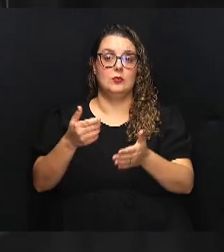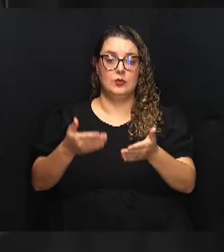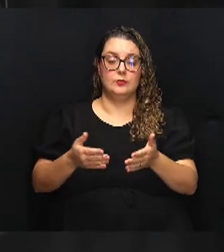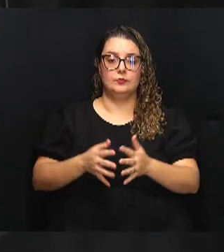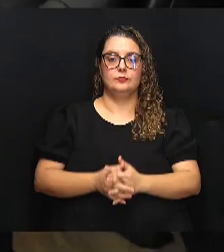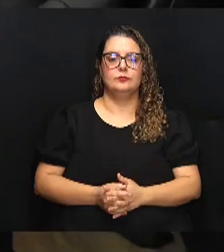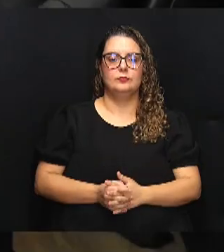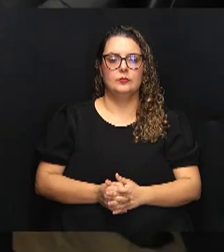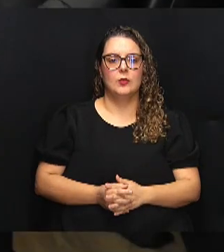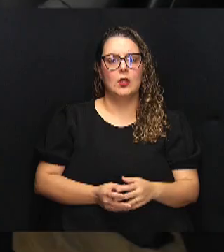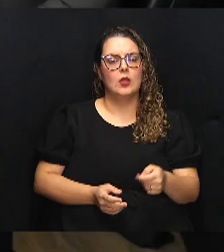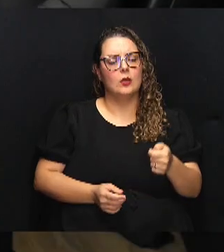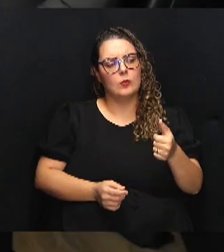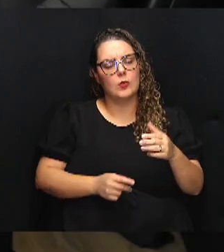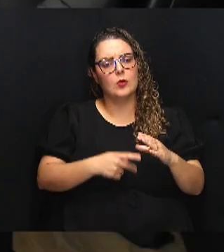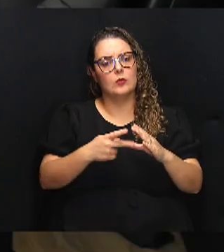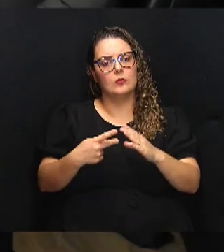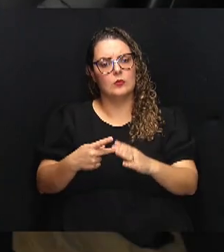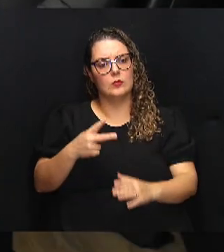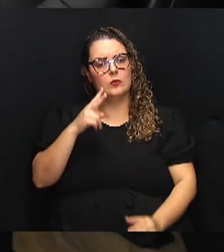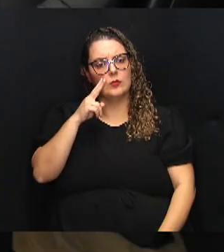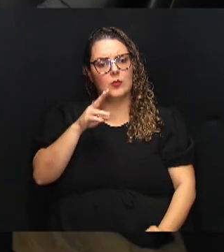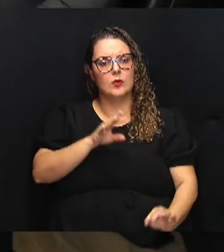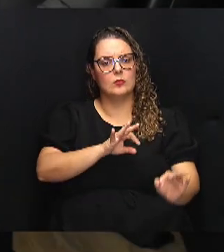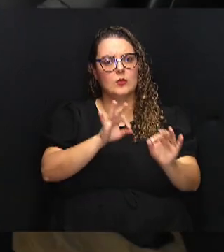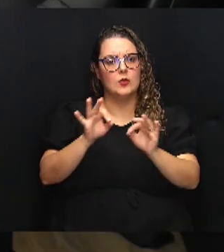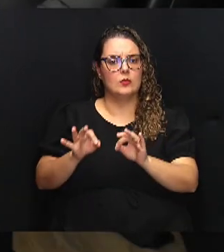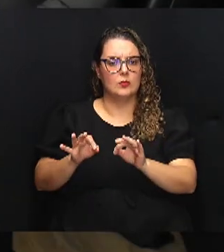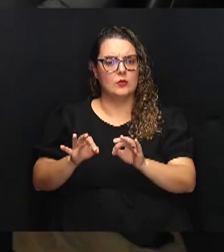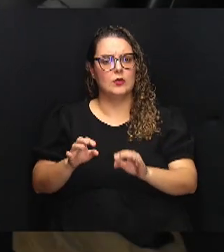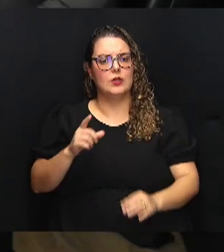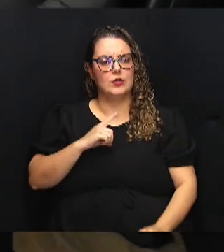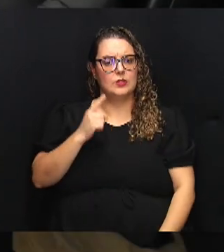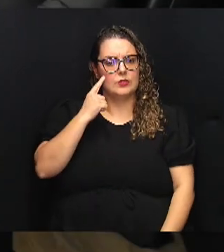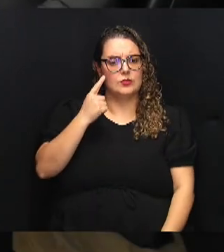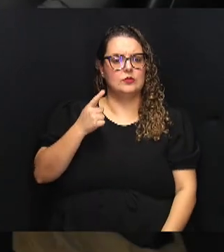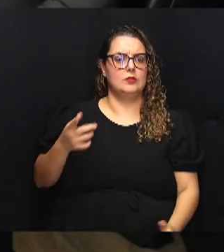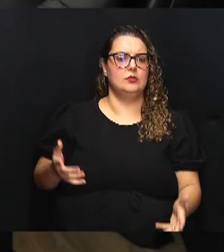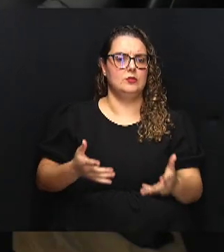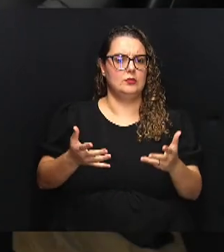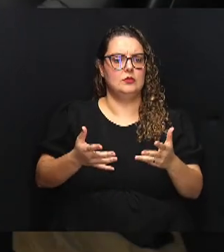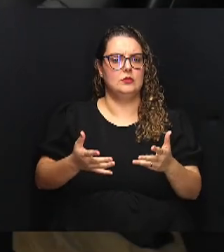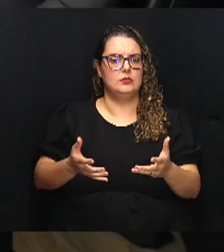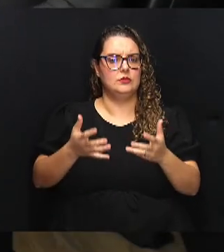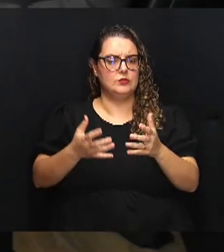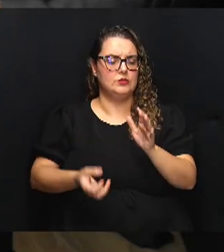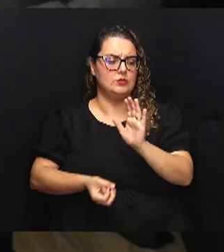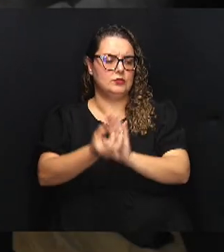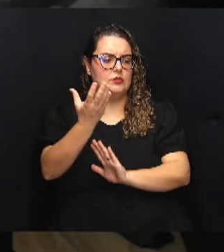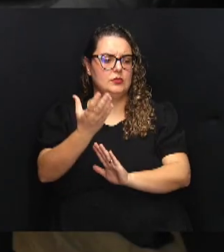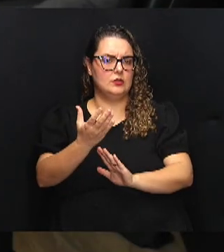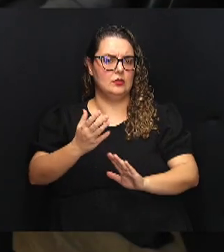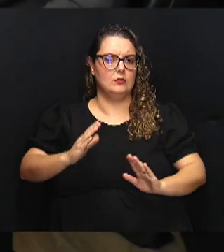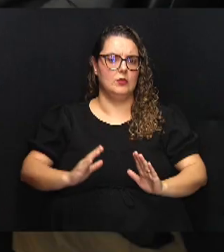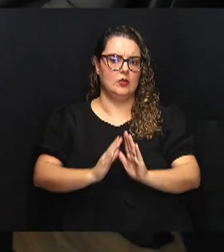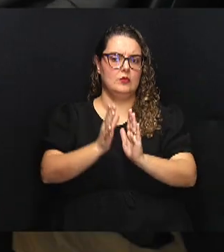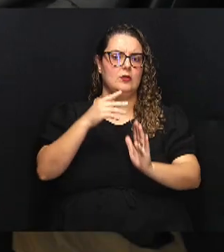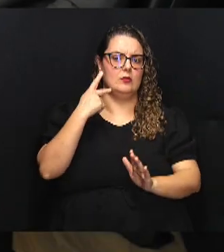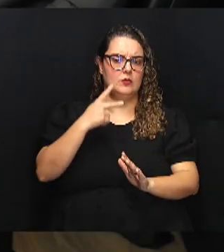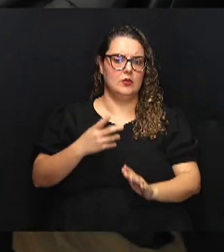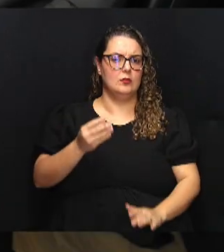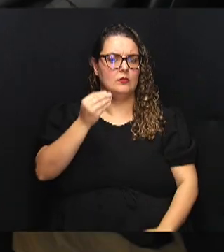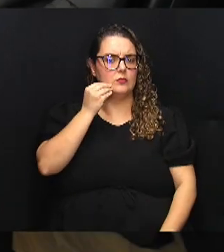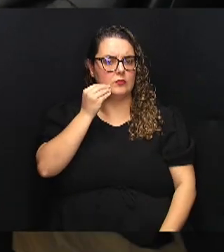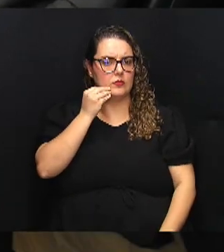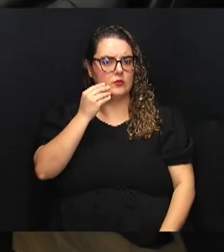E poucas câmaras, né, pelo que eu acompanhei, tiveram esta iniciativa, né, de criar uma frente parlamentar para tentar